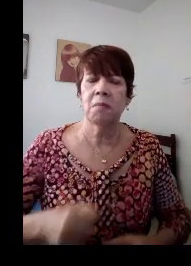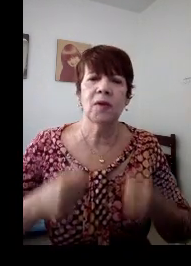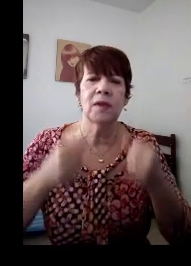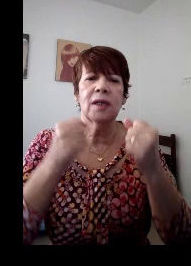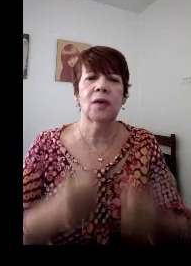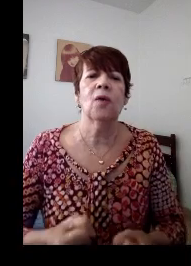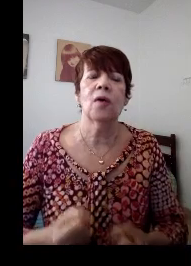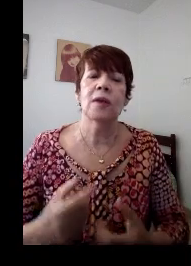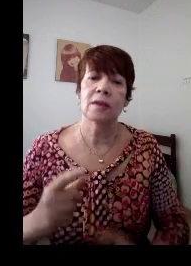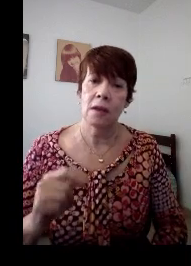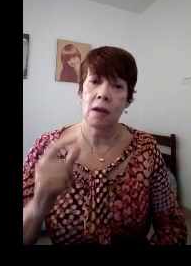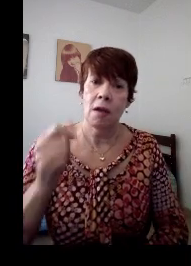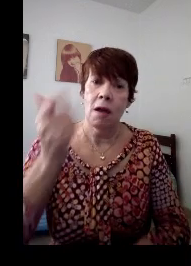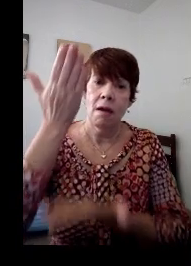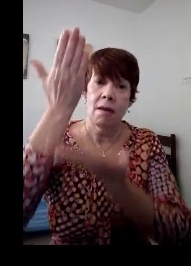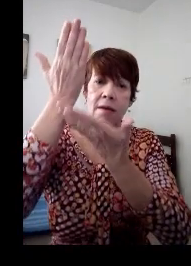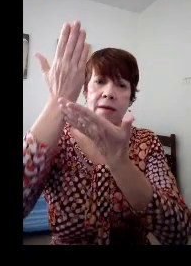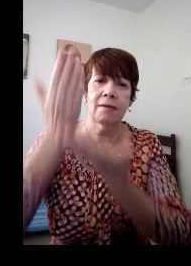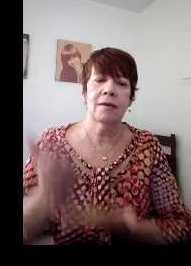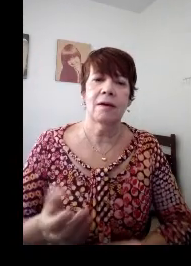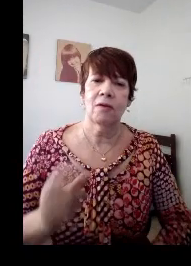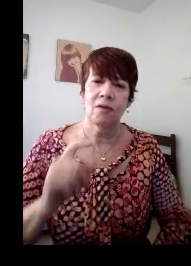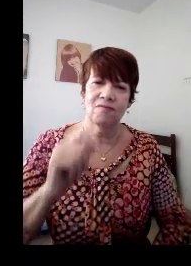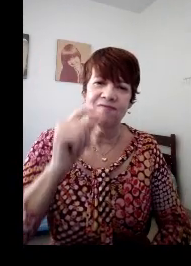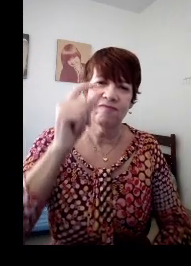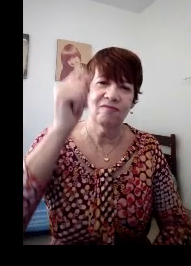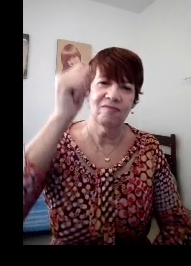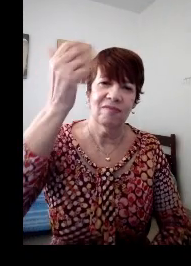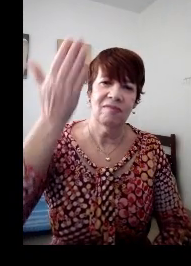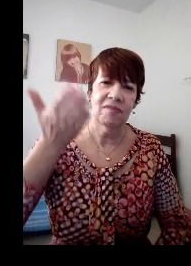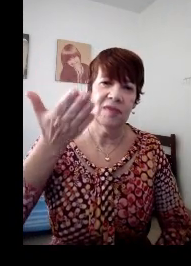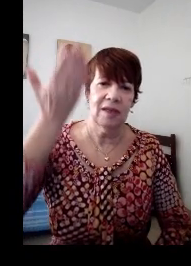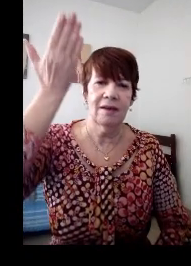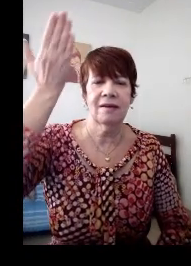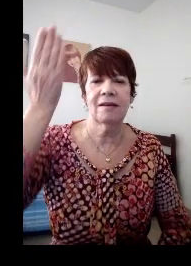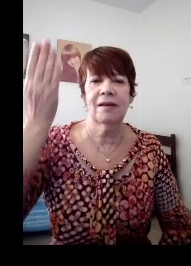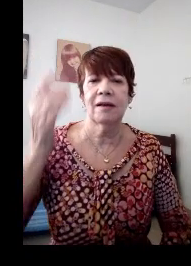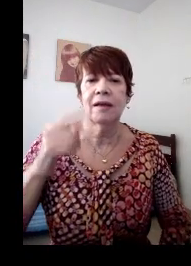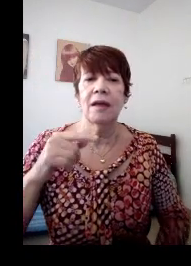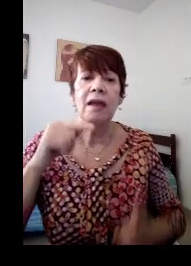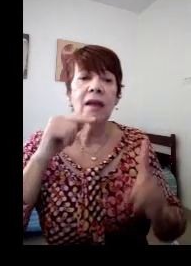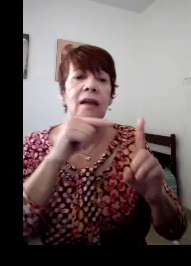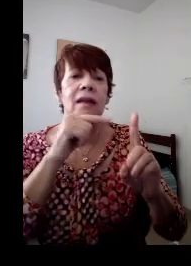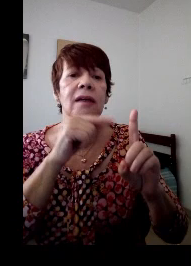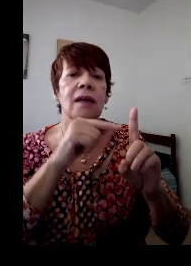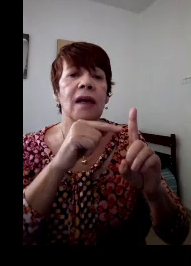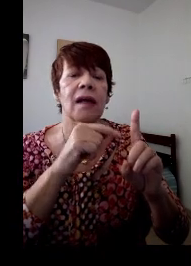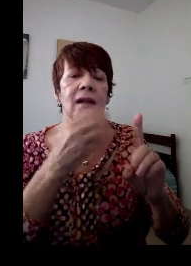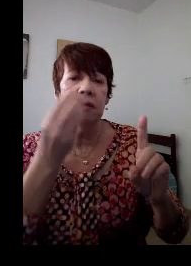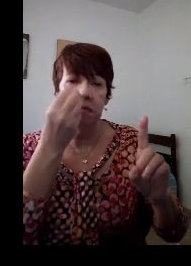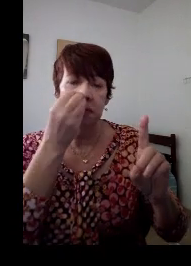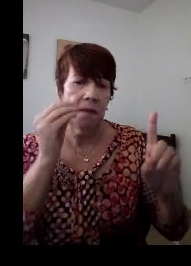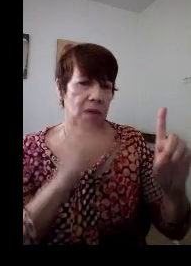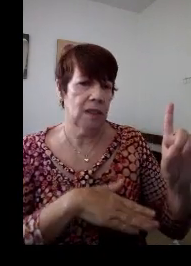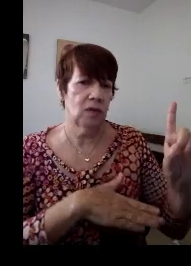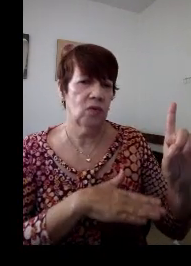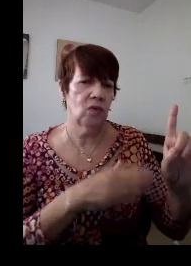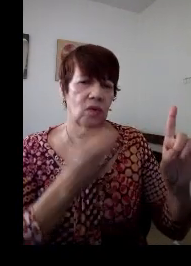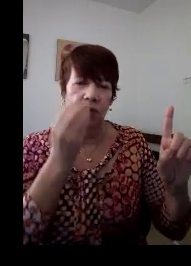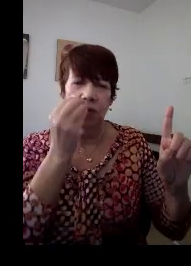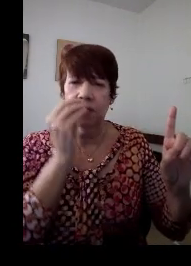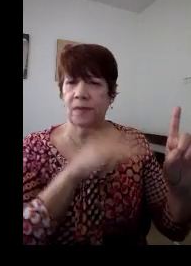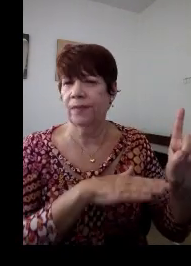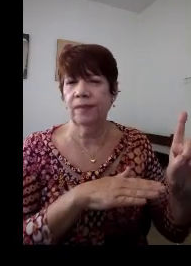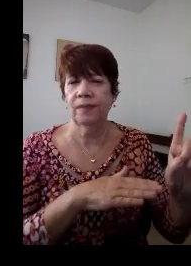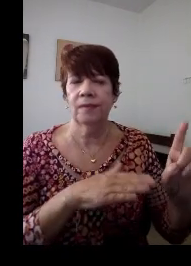entre tantas mulheres, como que ela é uma mulher poderosa, uma mulher linda, poderia ser